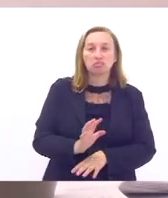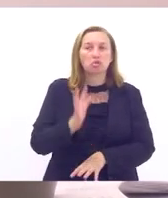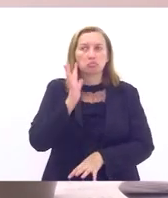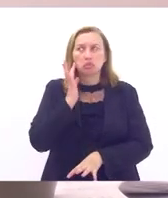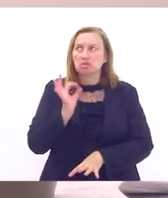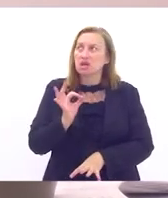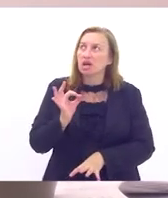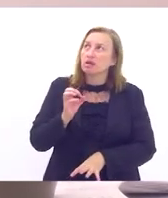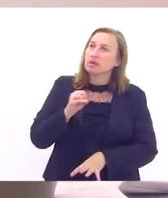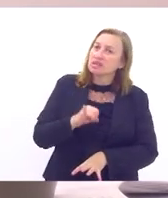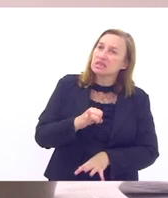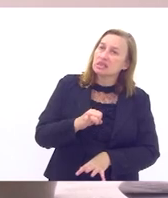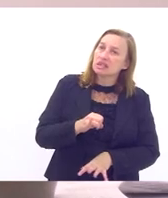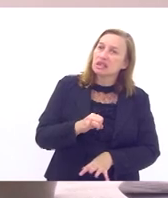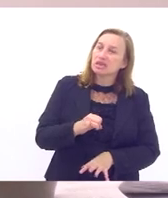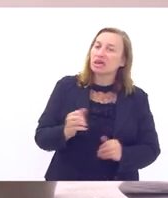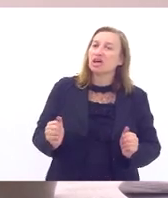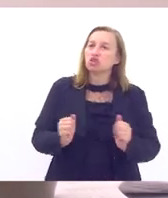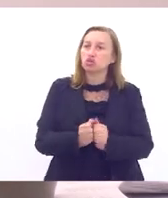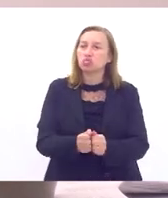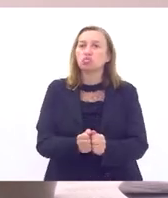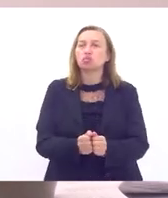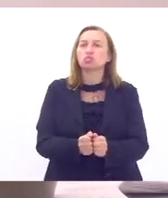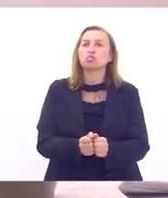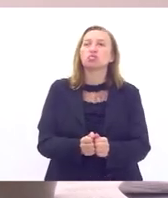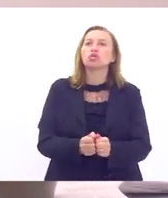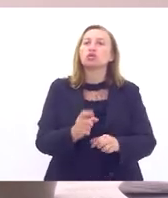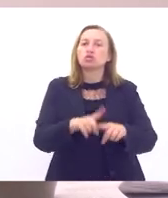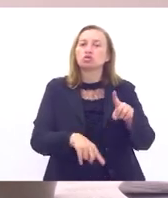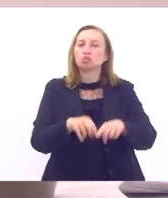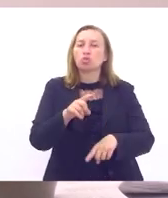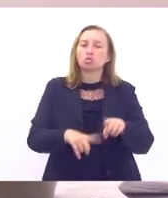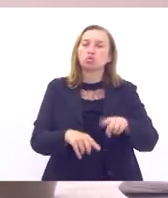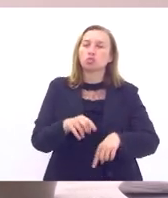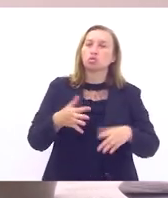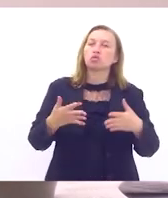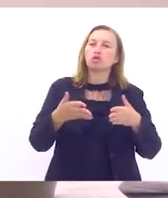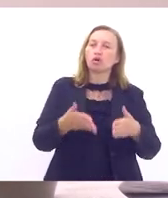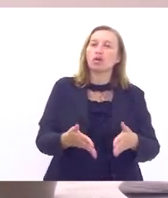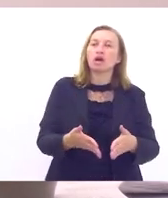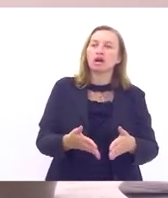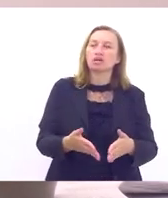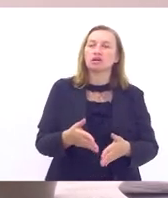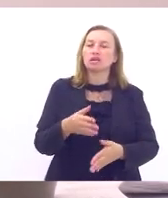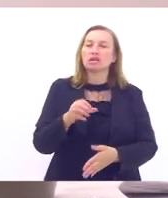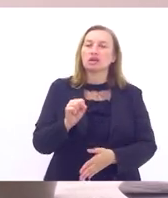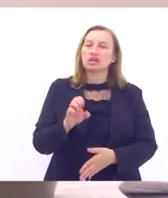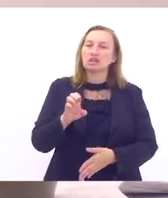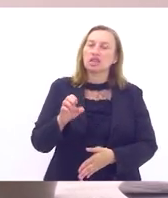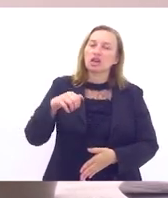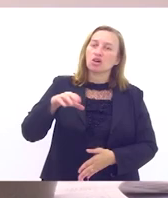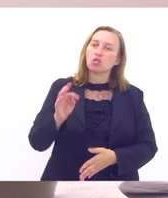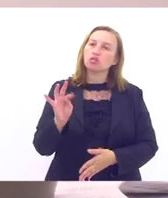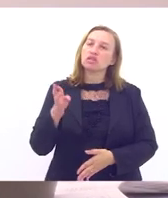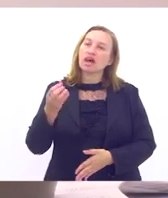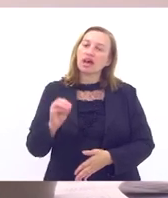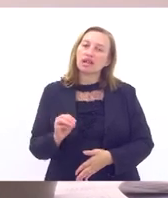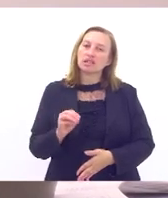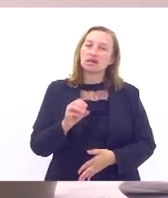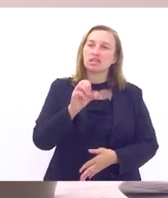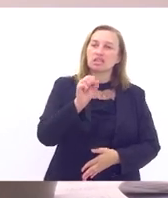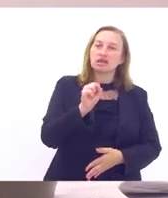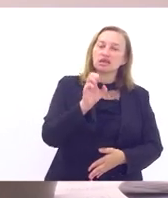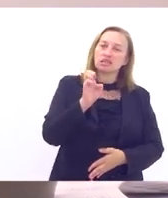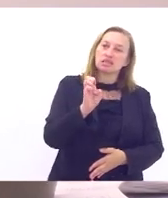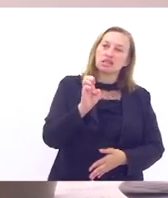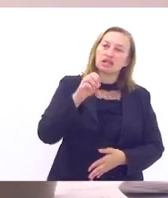se participará da política ativamente com os seus equipamentos de atenção secundária, dentre eles, por exemplo, o sanatório penal, que continua